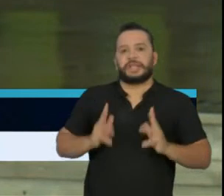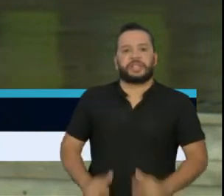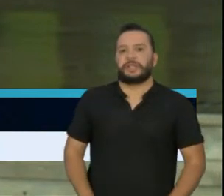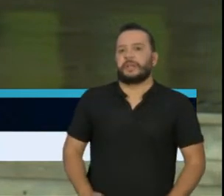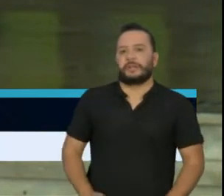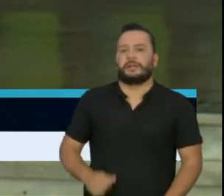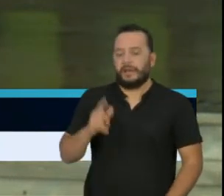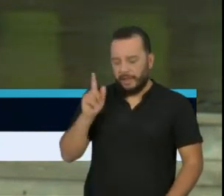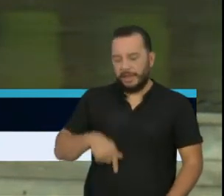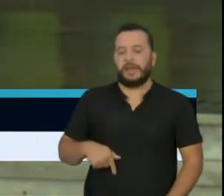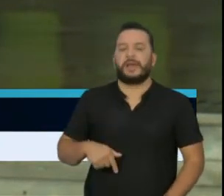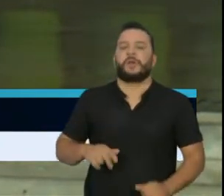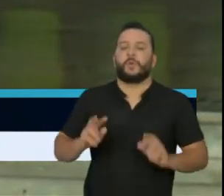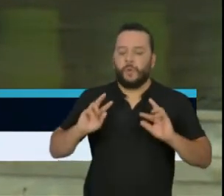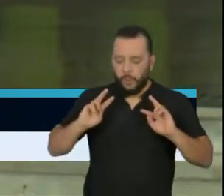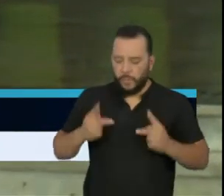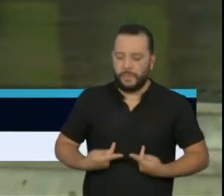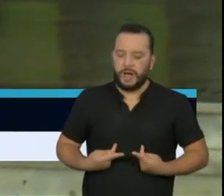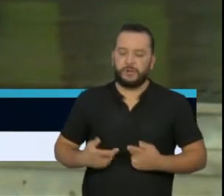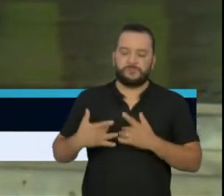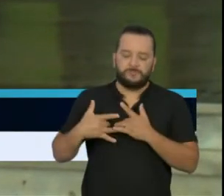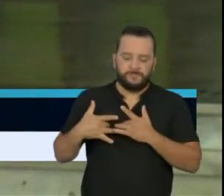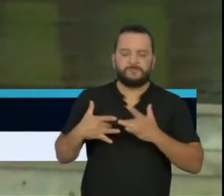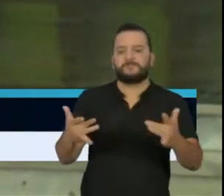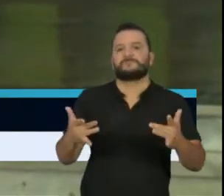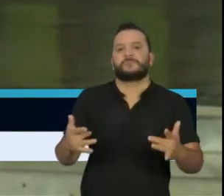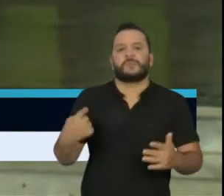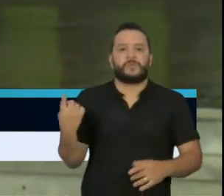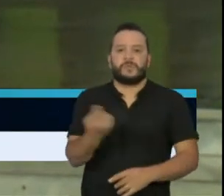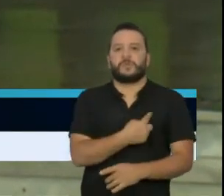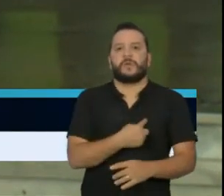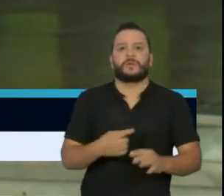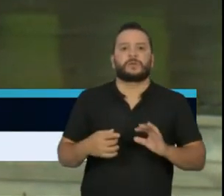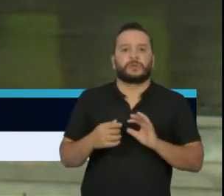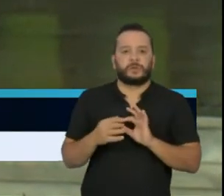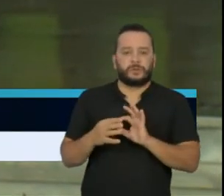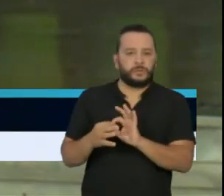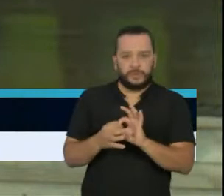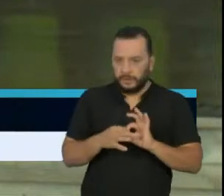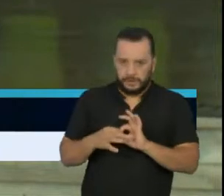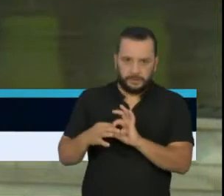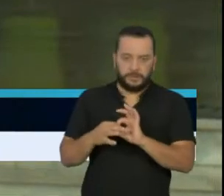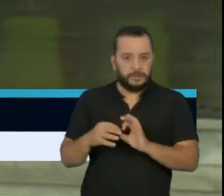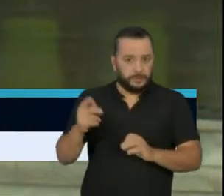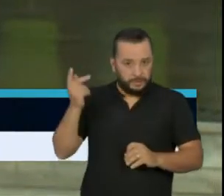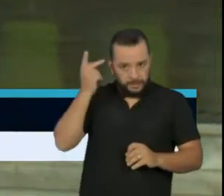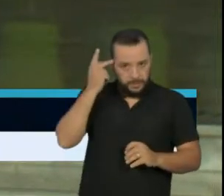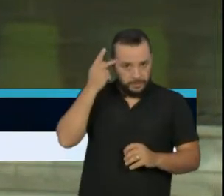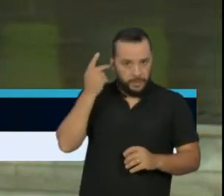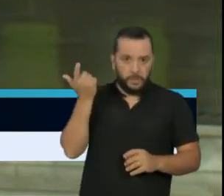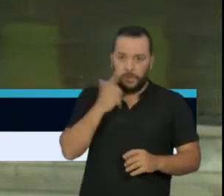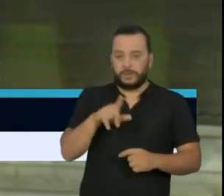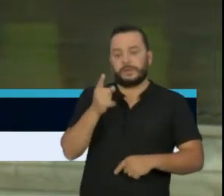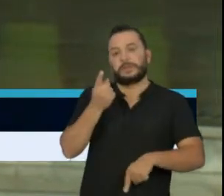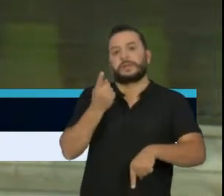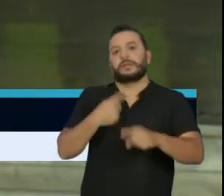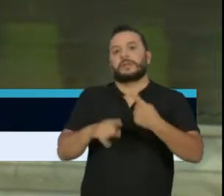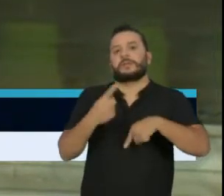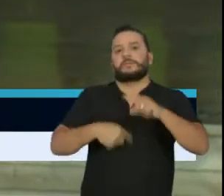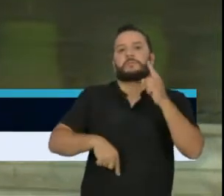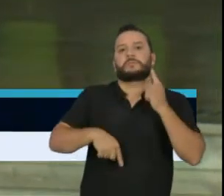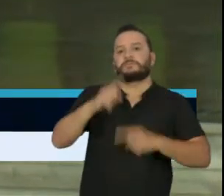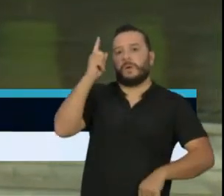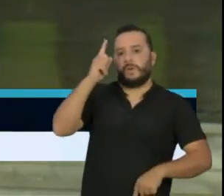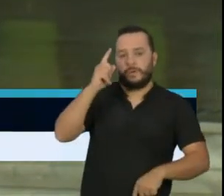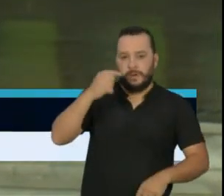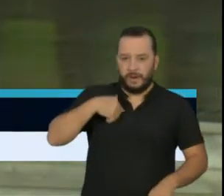ato humanitário. Todos nós juntos, para que São Paulo possa passar por esse momento,